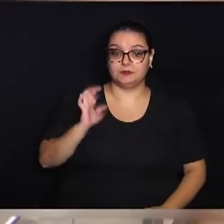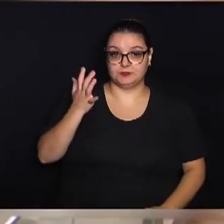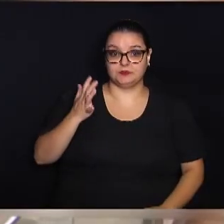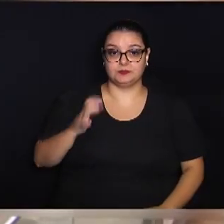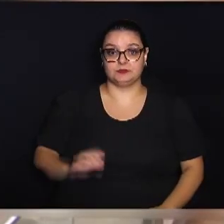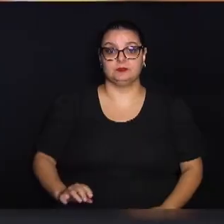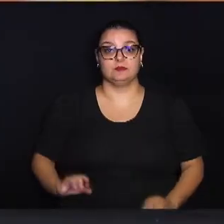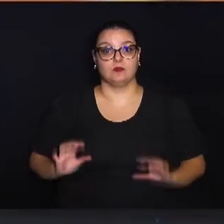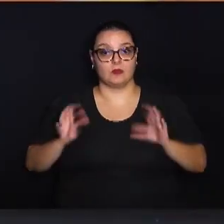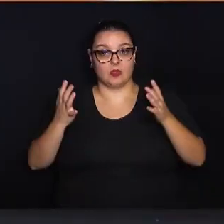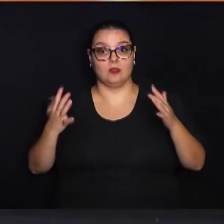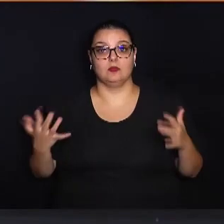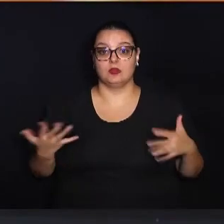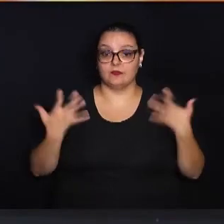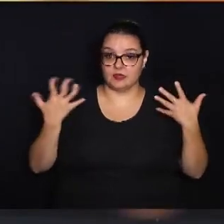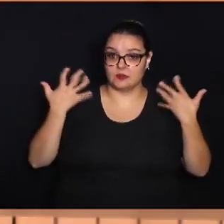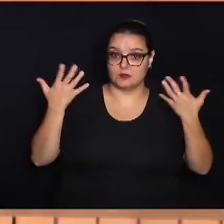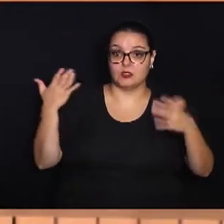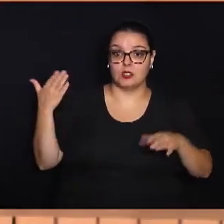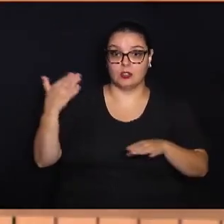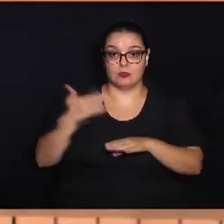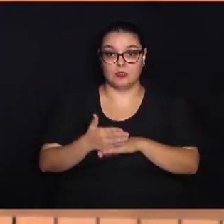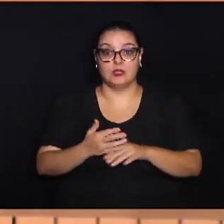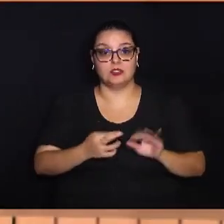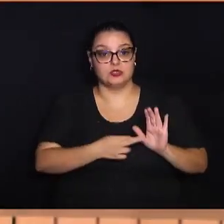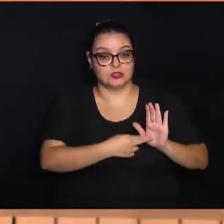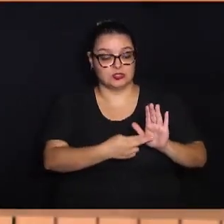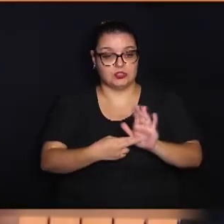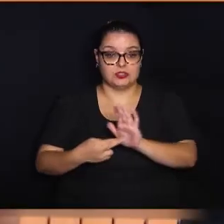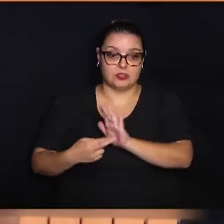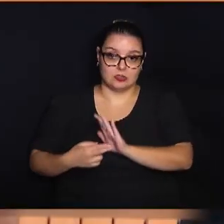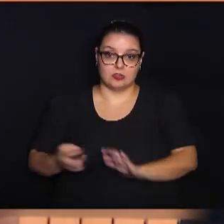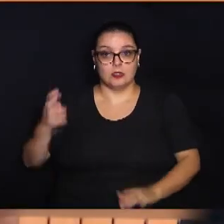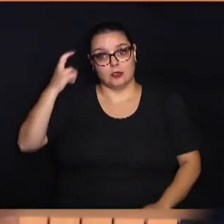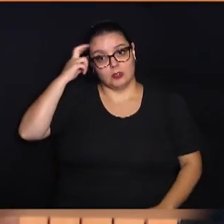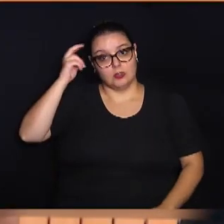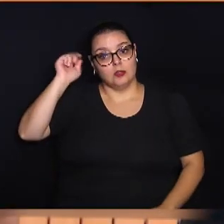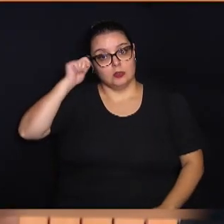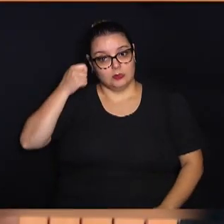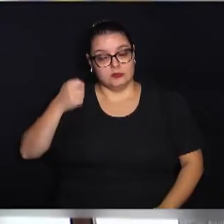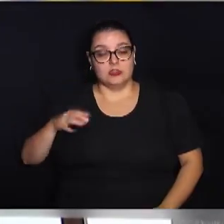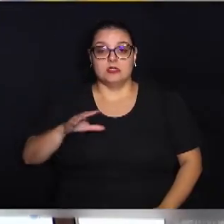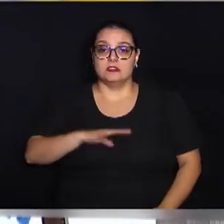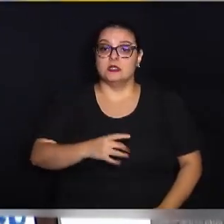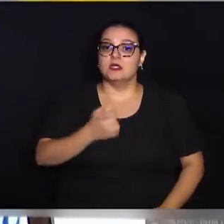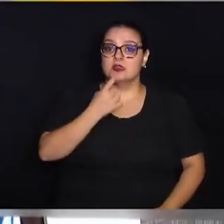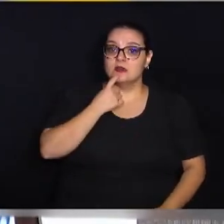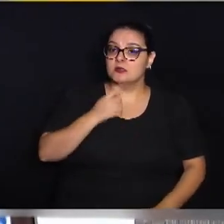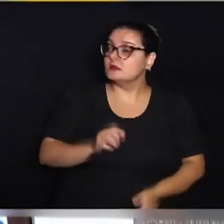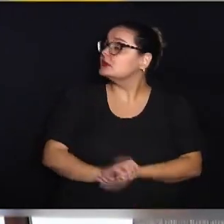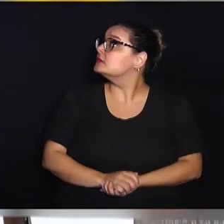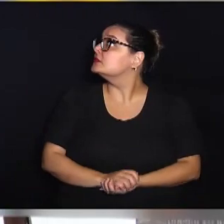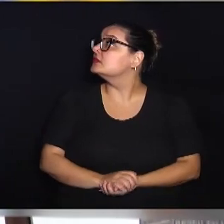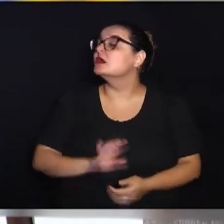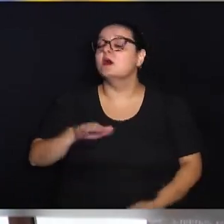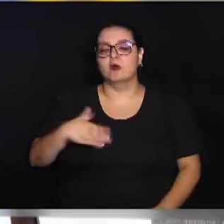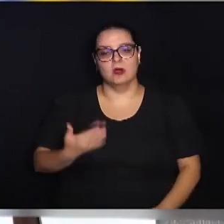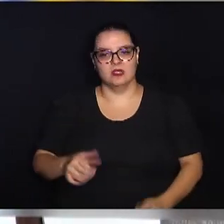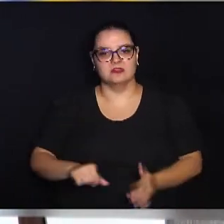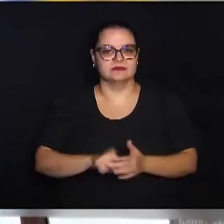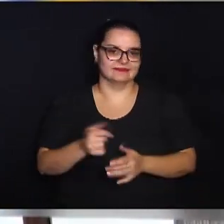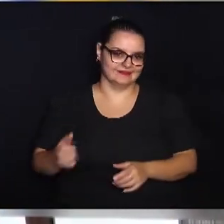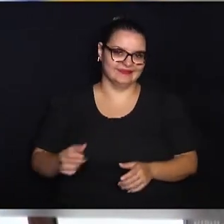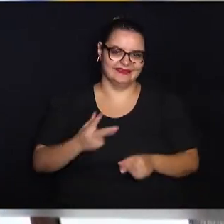clima festivo, com a participação de representantes da cultura negra da cidade de Campinas. Quando a gente fez a primeira edição do HQ, a